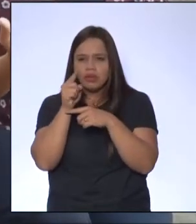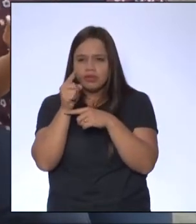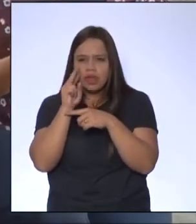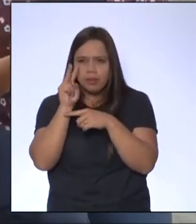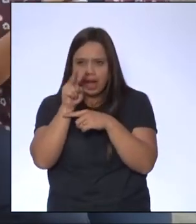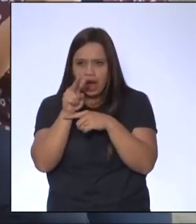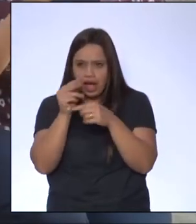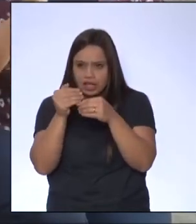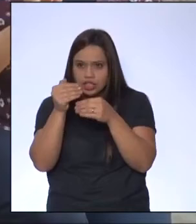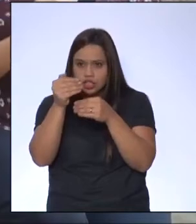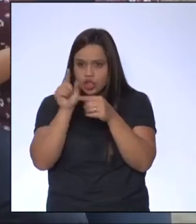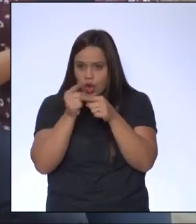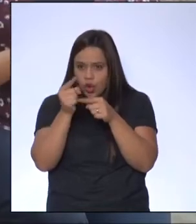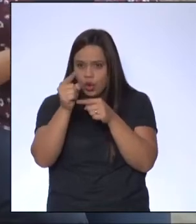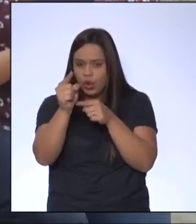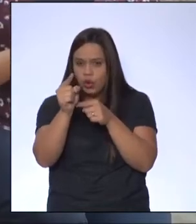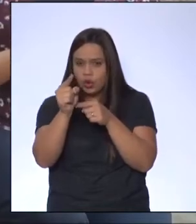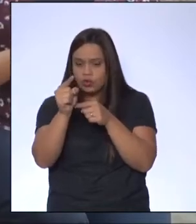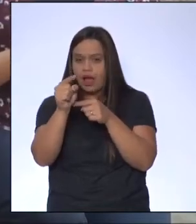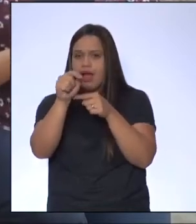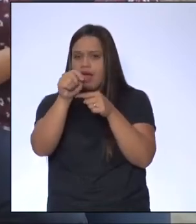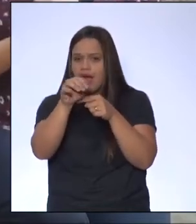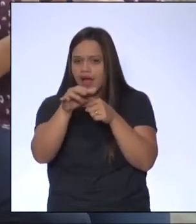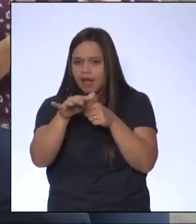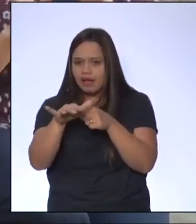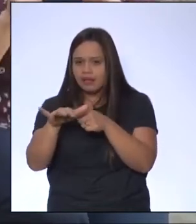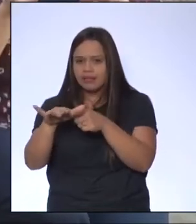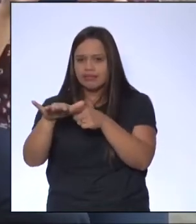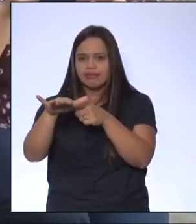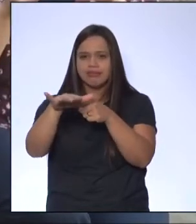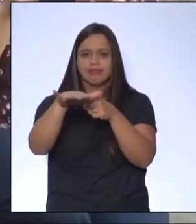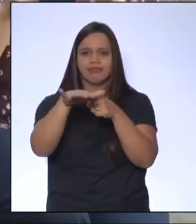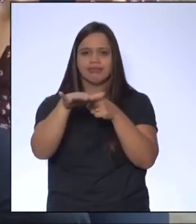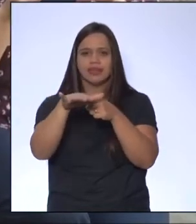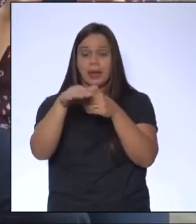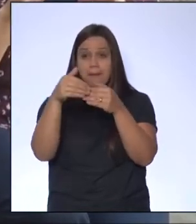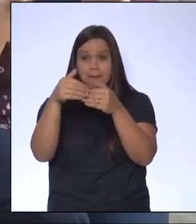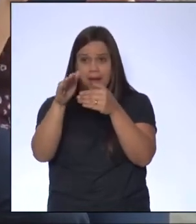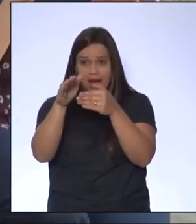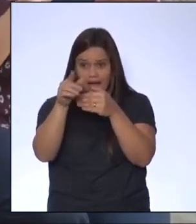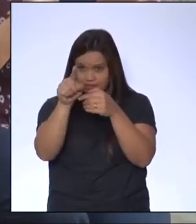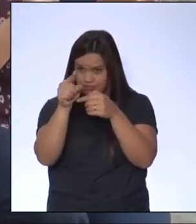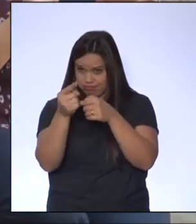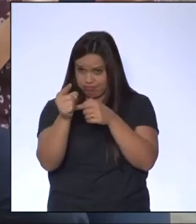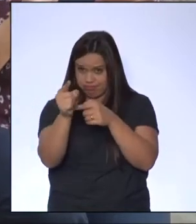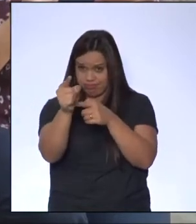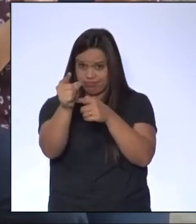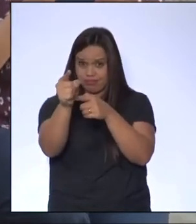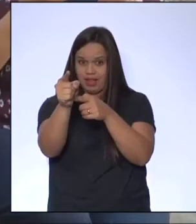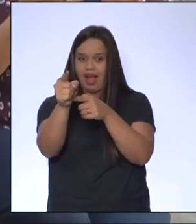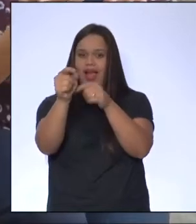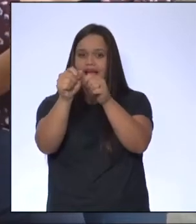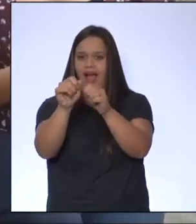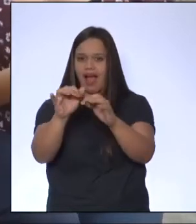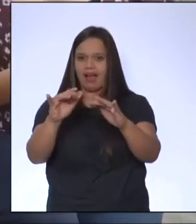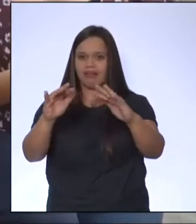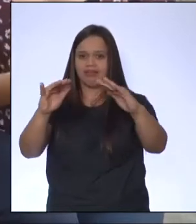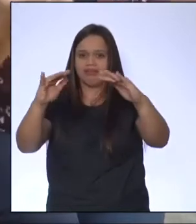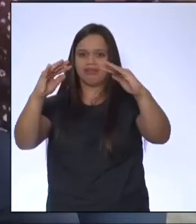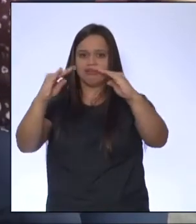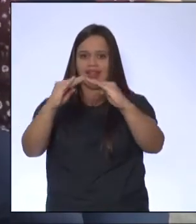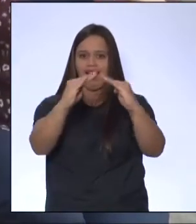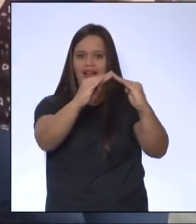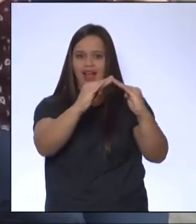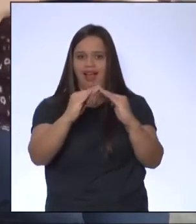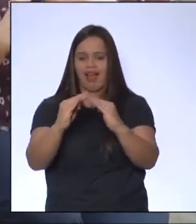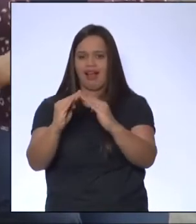eu consigo perceber esse outro plano. Se eu vou um pouco mais distante, eu percebo esse daqui e,